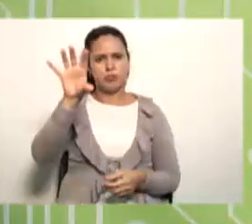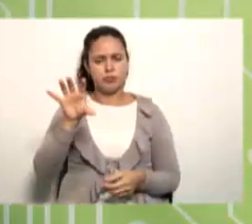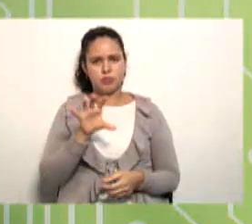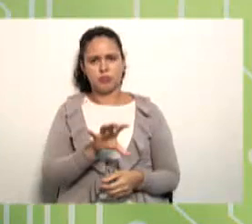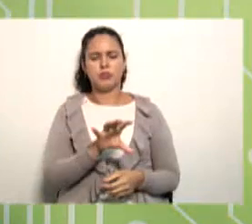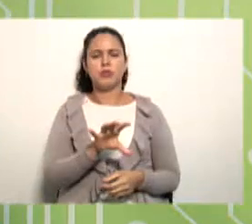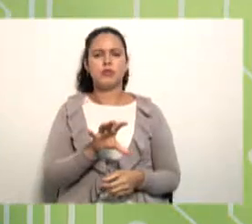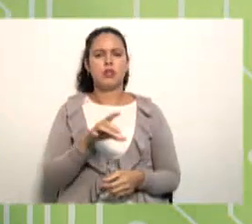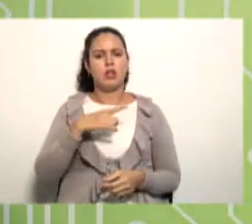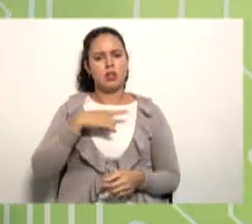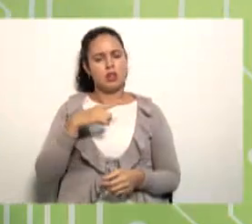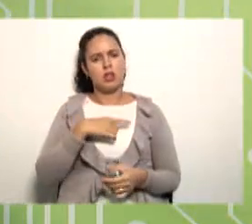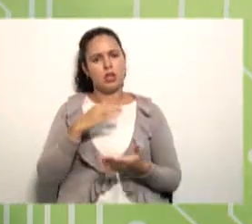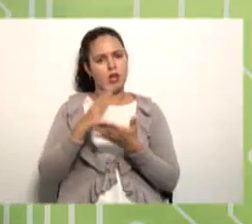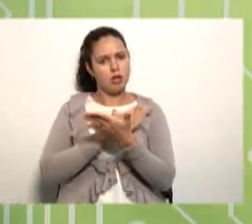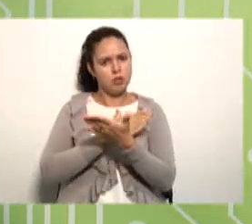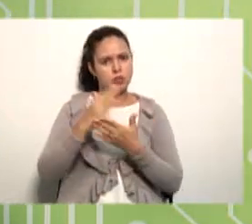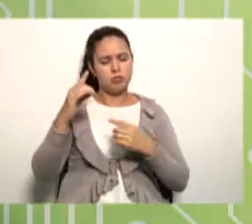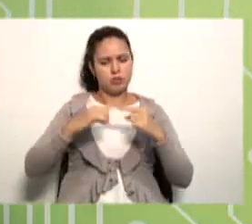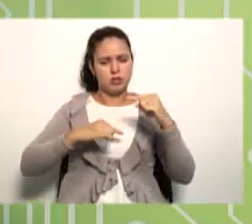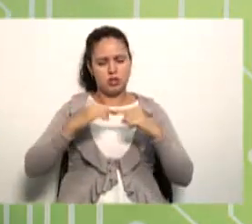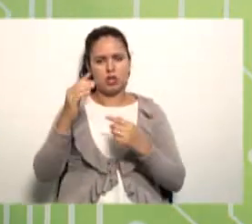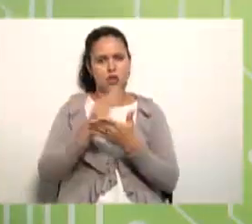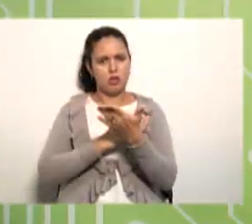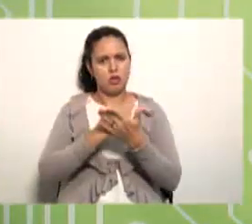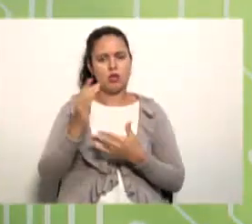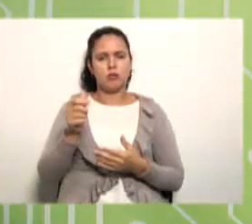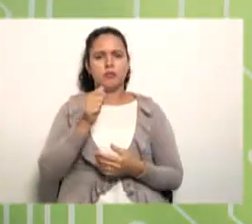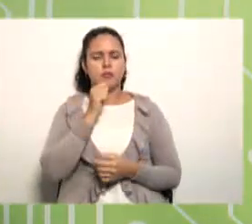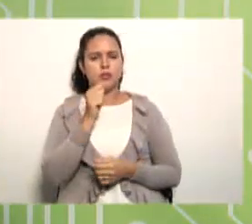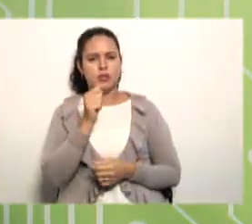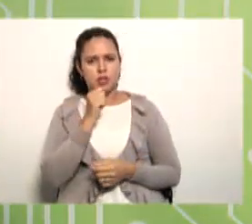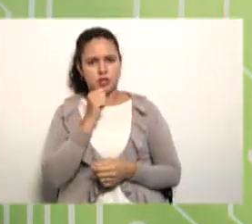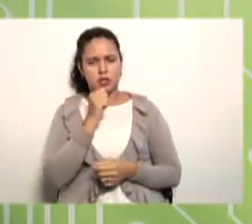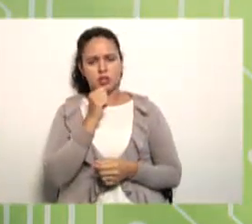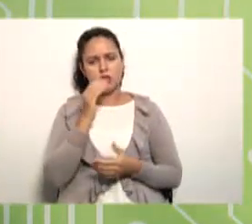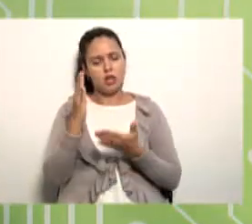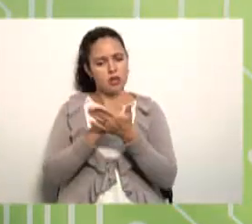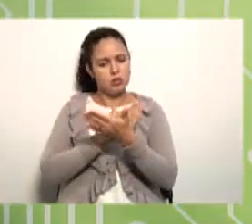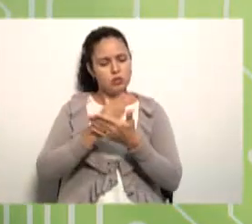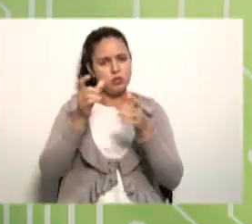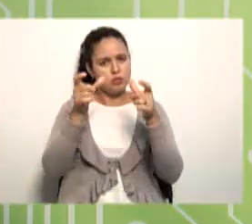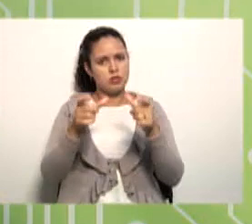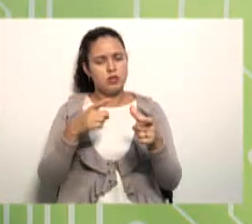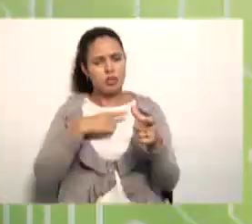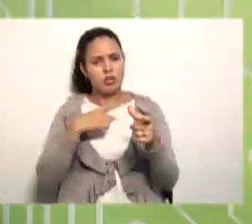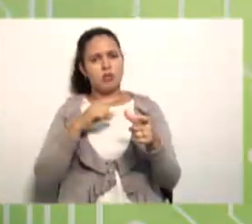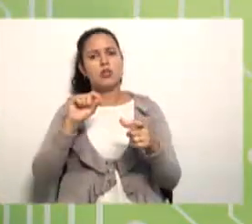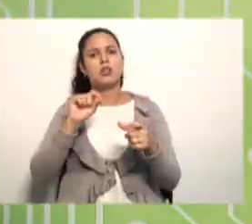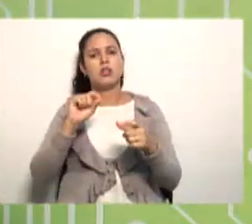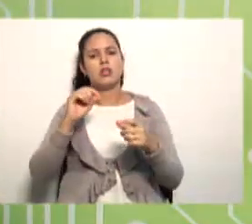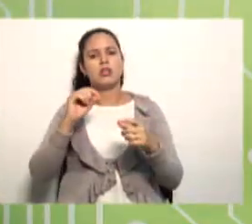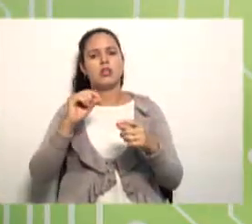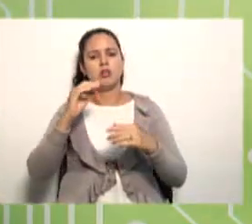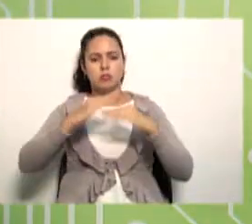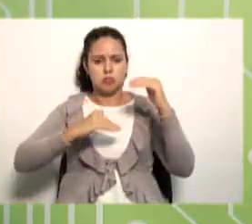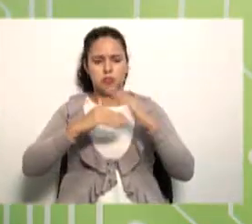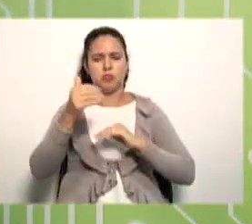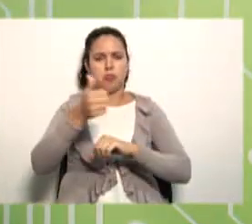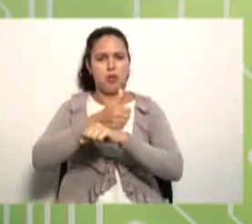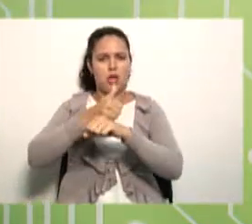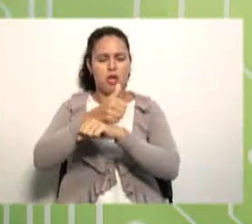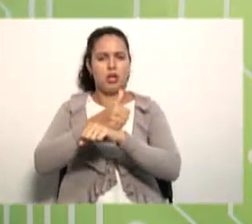relativa. A gente vê aqui no nosso estado, é um estado onde a mão de obra qualificada ela ainda é muito bem remunerada. Porque a gente vê